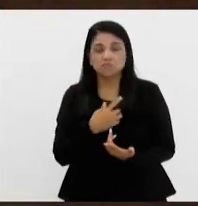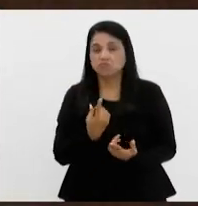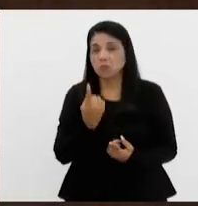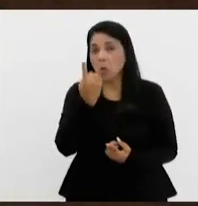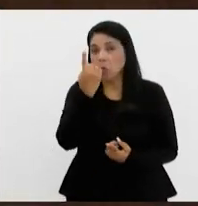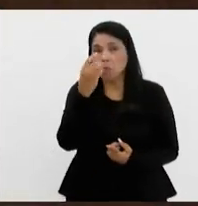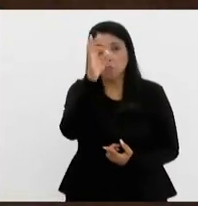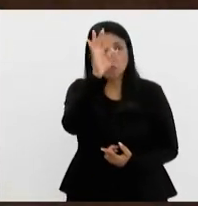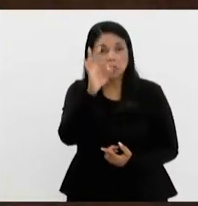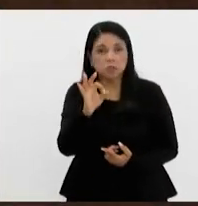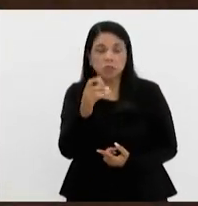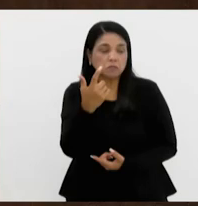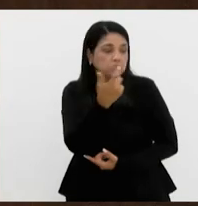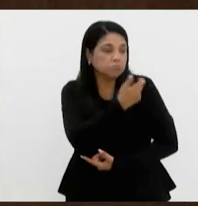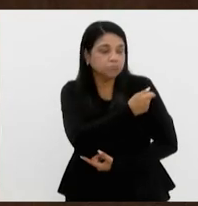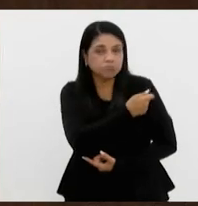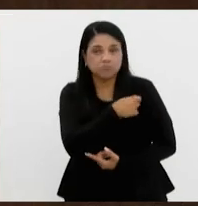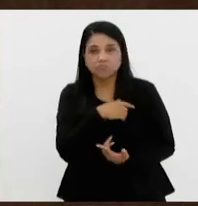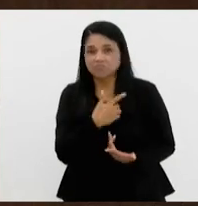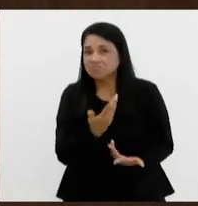1% da população brasileira.